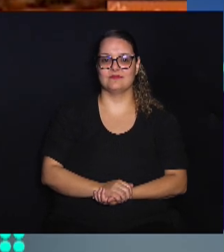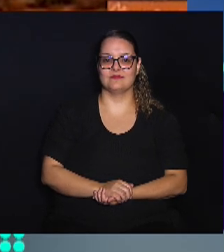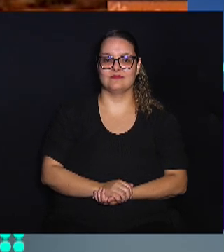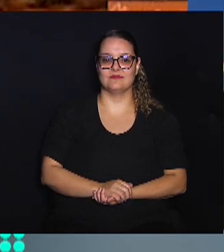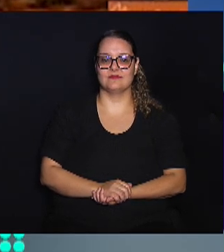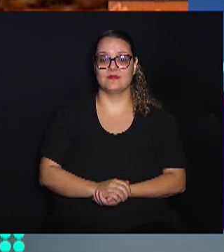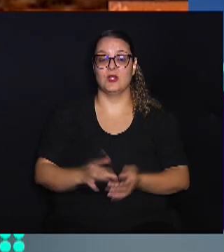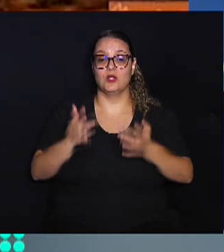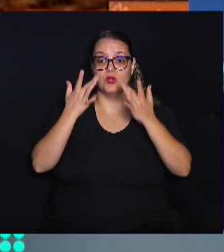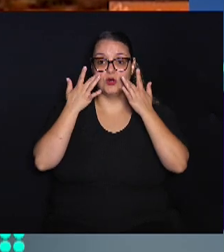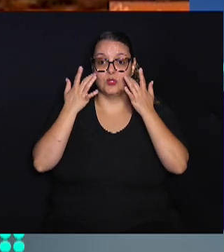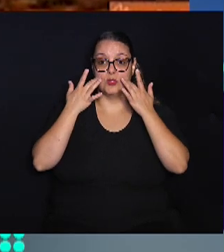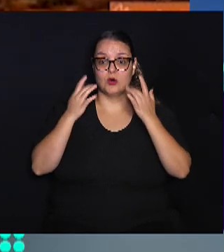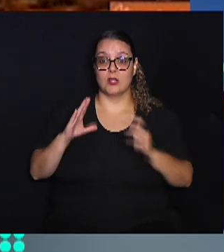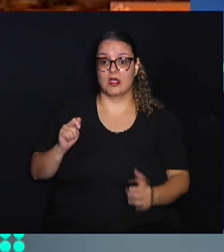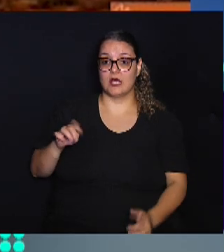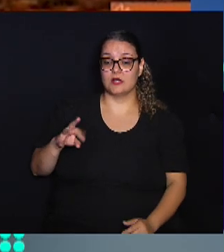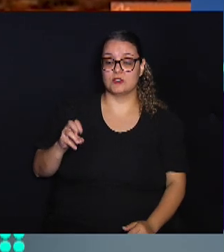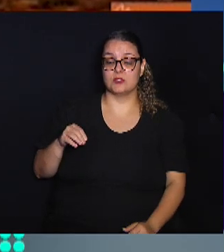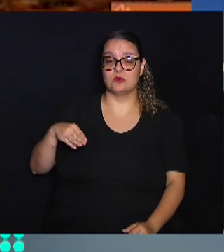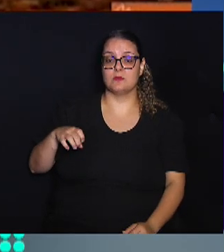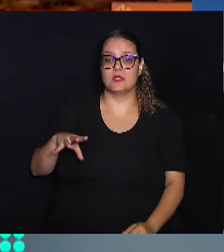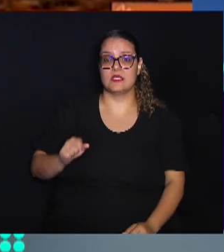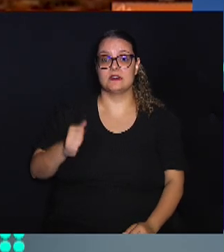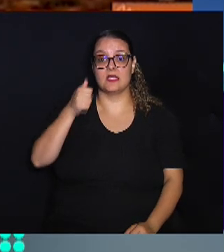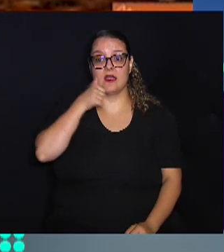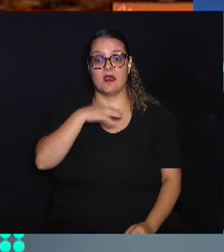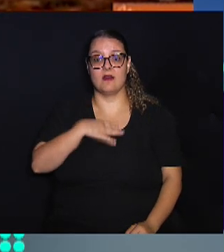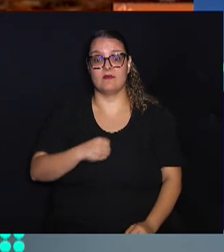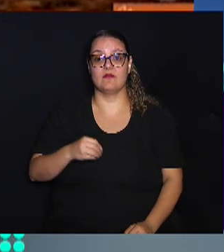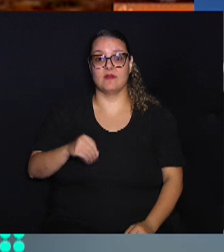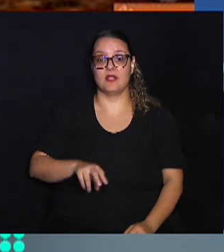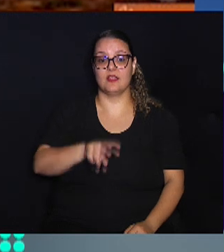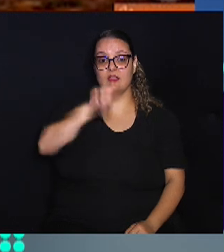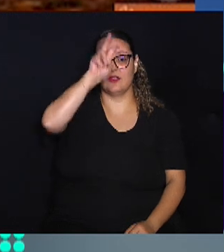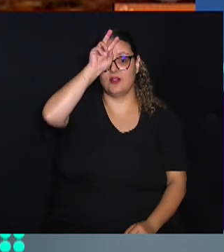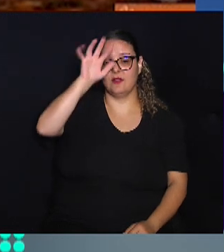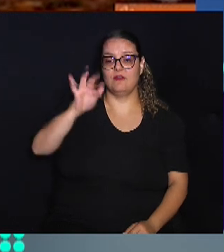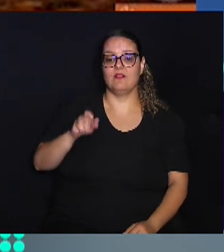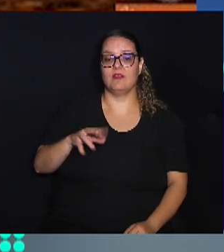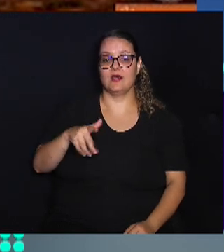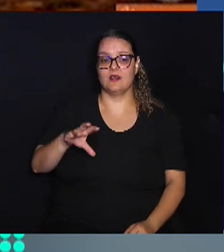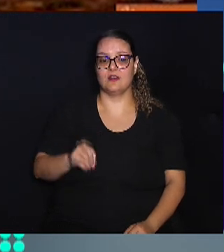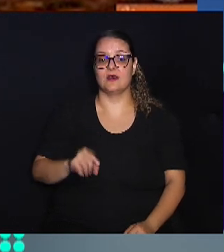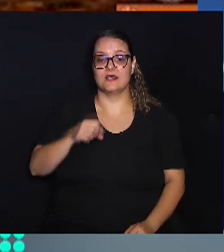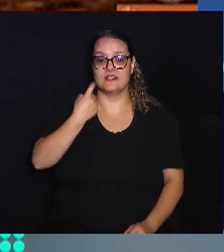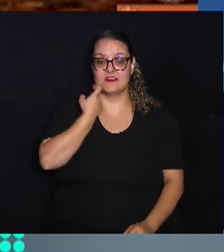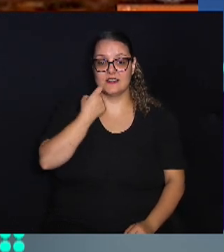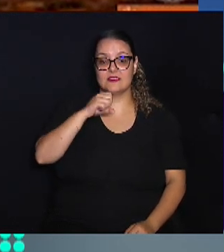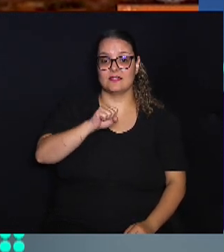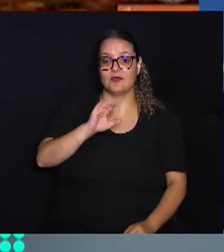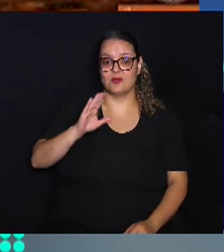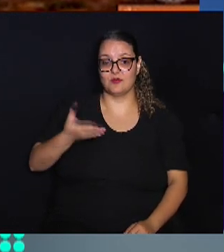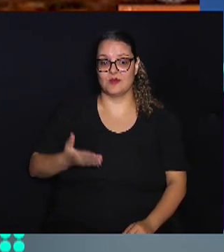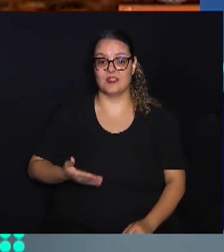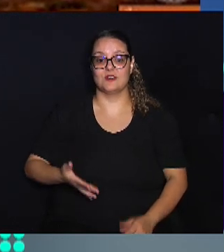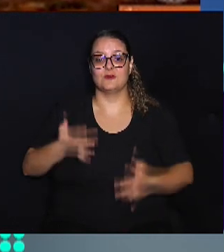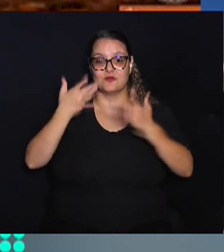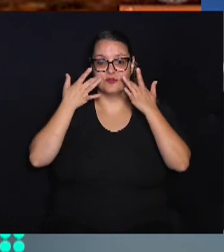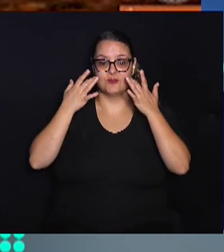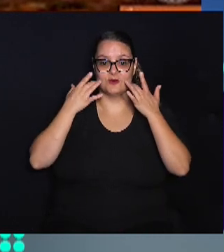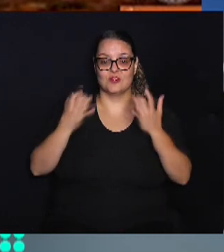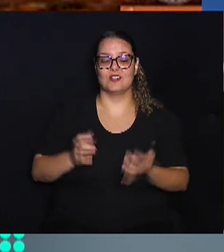No Teatro Castro Mendes tem A Filha do Faraó, nesta sexta-feira, às 8h30 da noite. Ingressos no